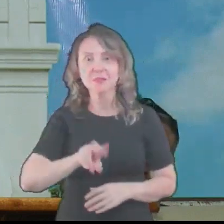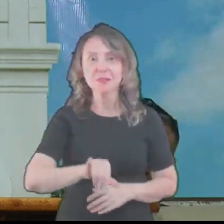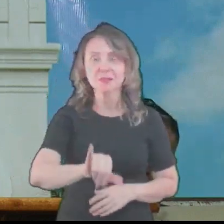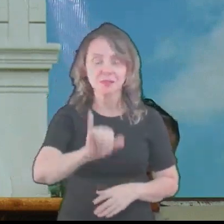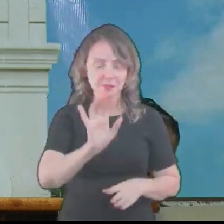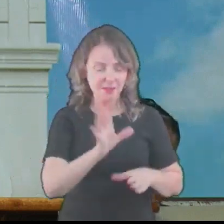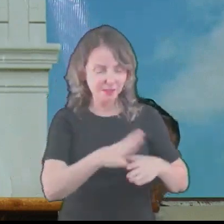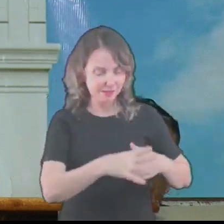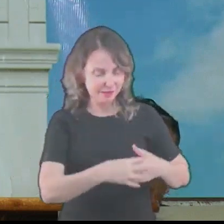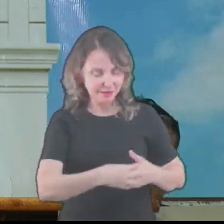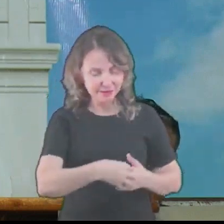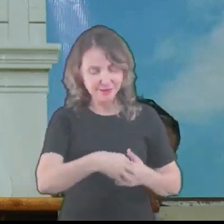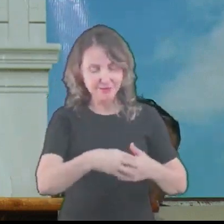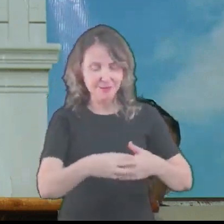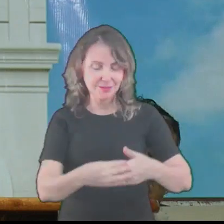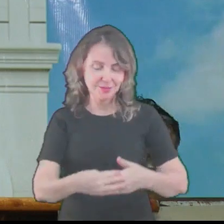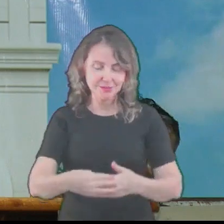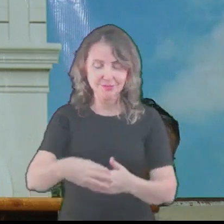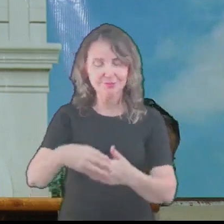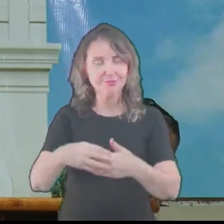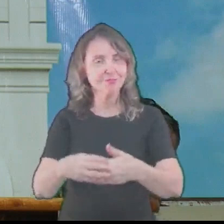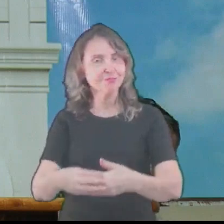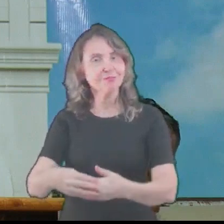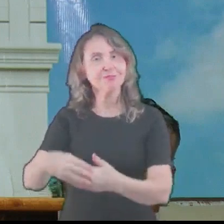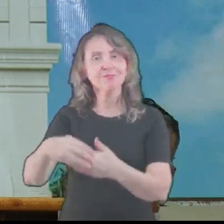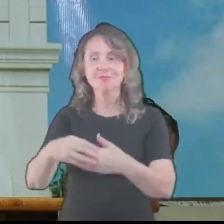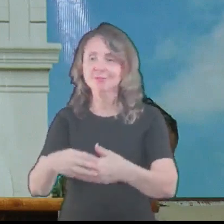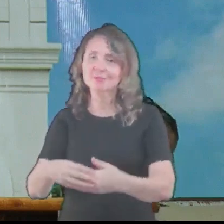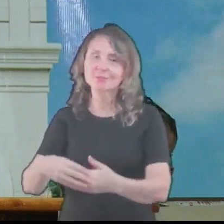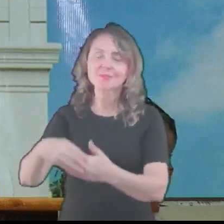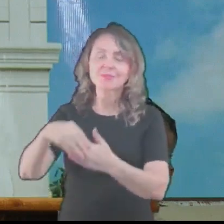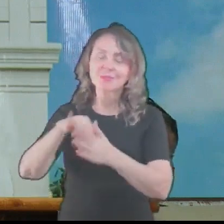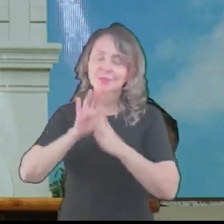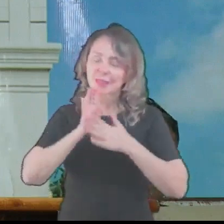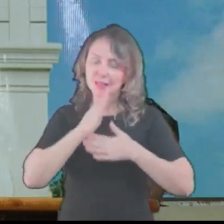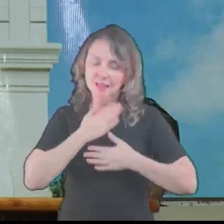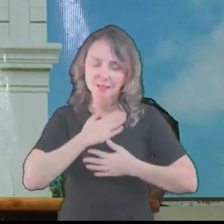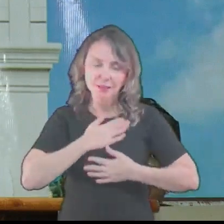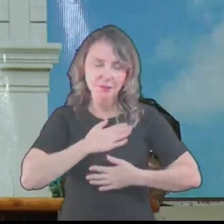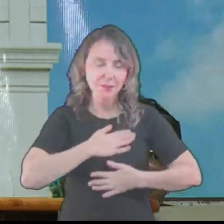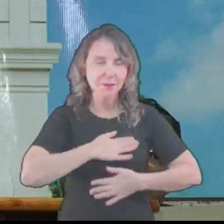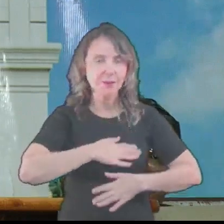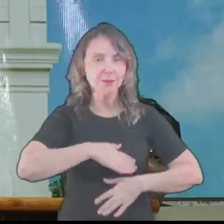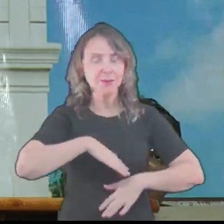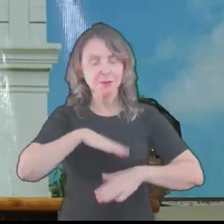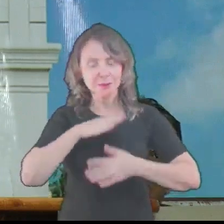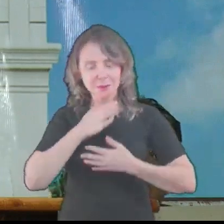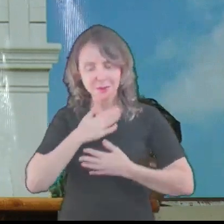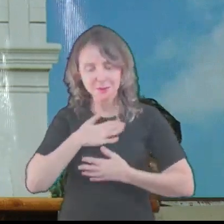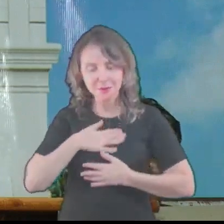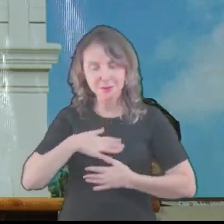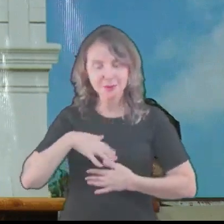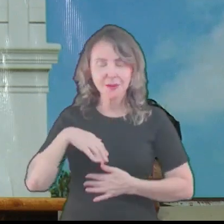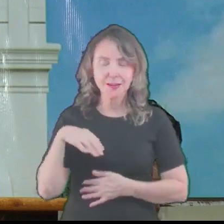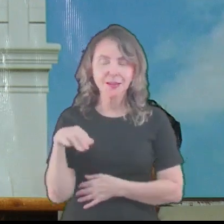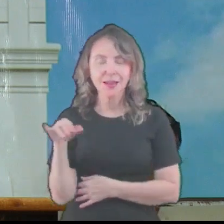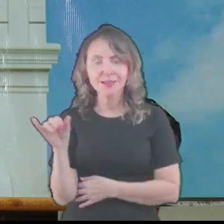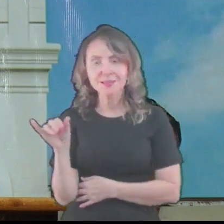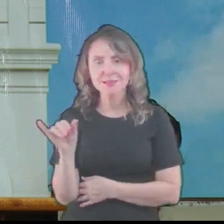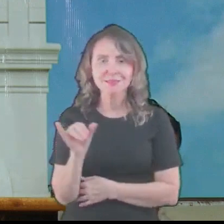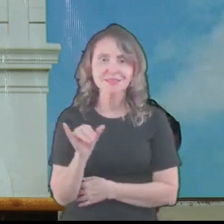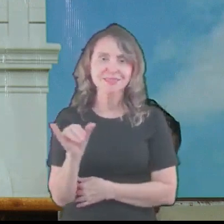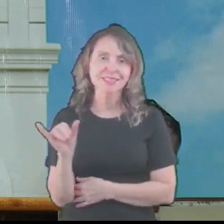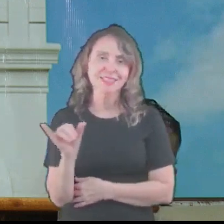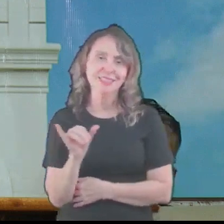e os levará mansamente, com cuidado, com ternura, com